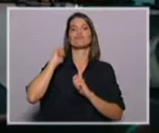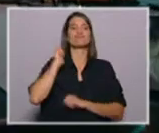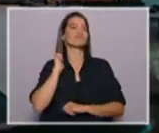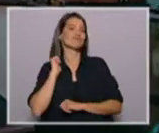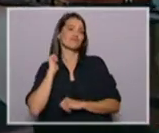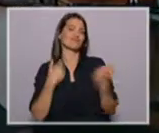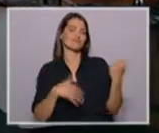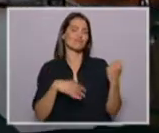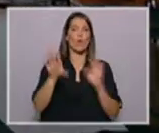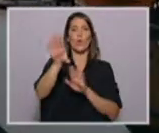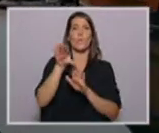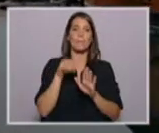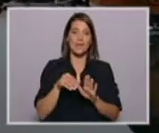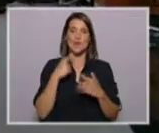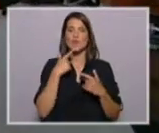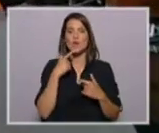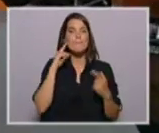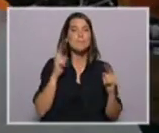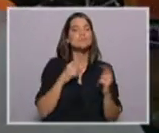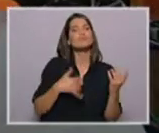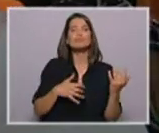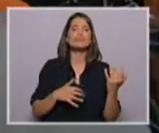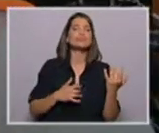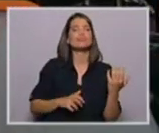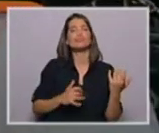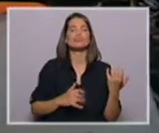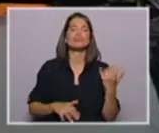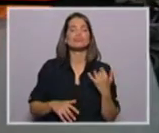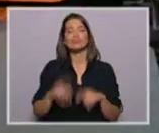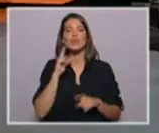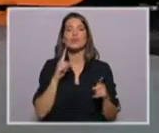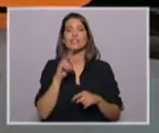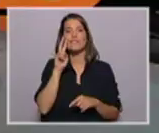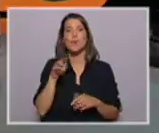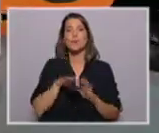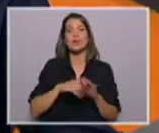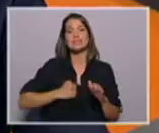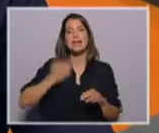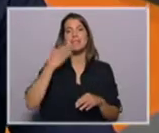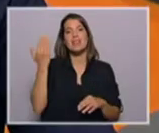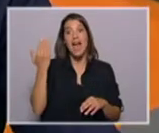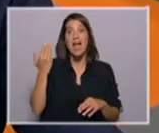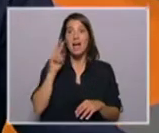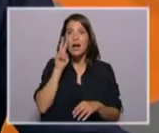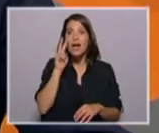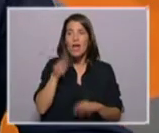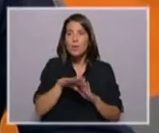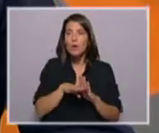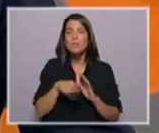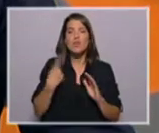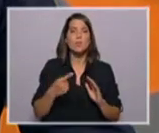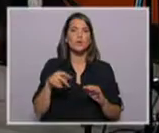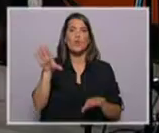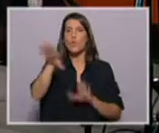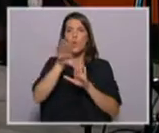a copiar fervorosamente os acordes das bandas que tinham visto no fim As de semana bandas iam anterior. tocar ao programa, depois eles tiravam os acordes. Exatamente, portanto, e cantava-se as músicas,